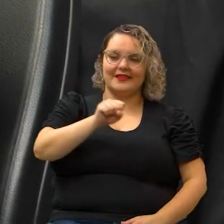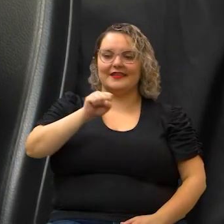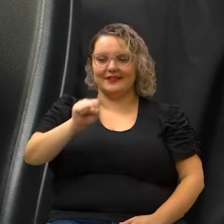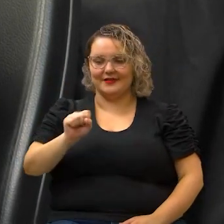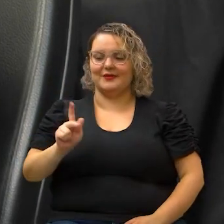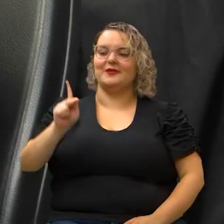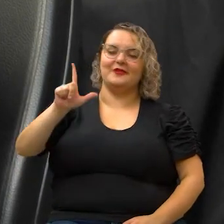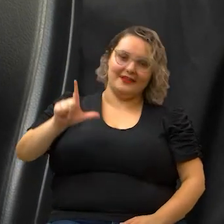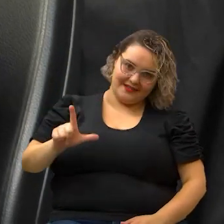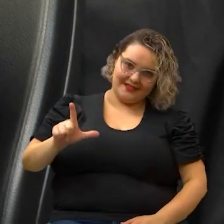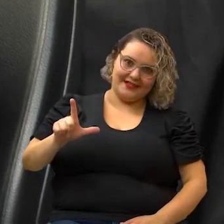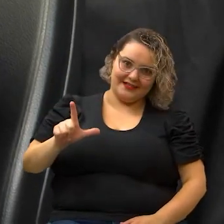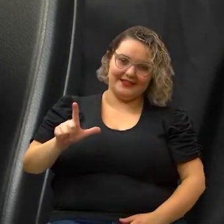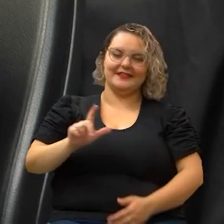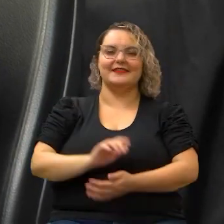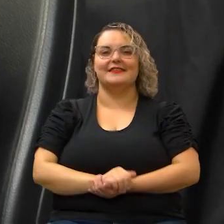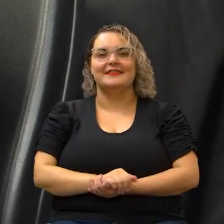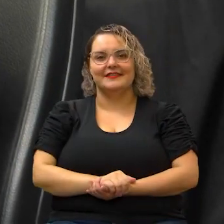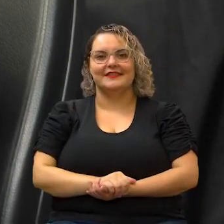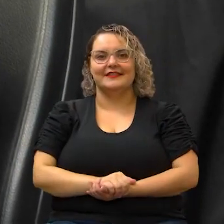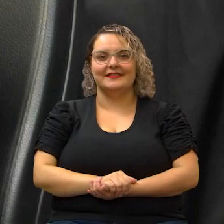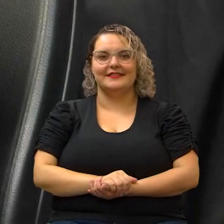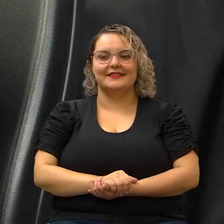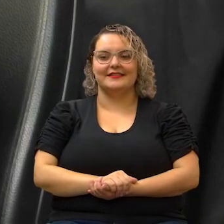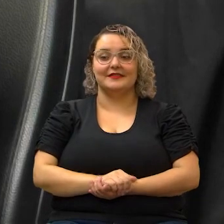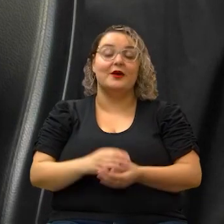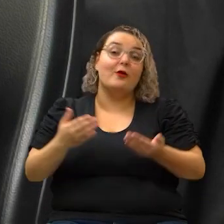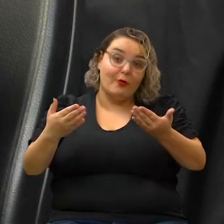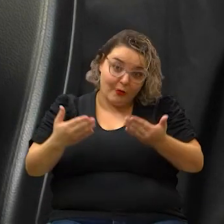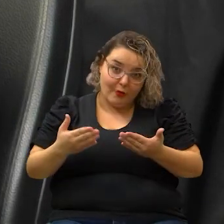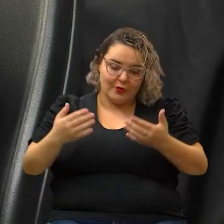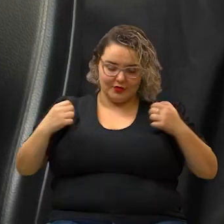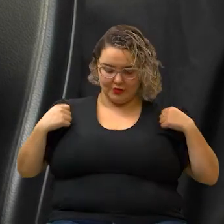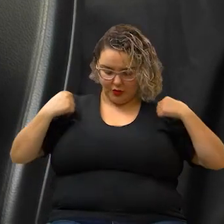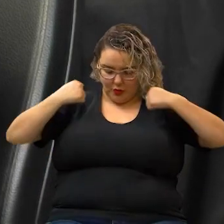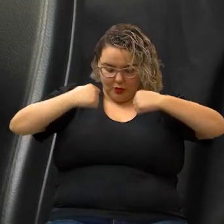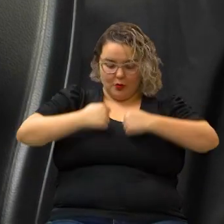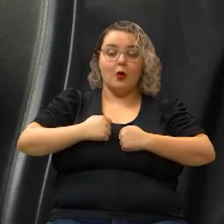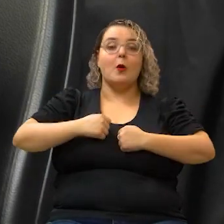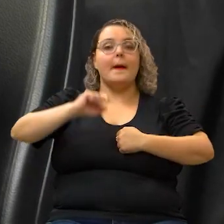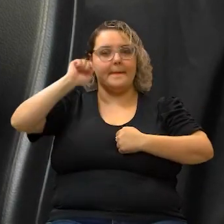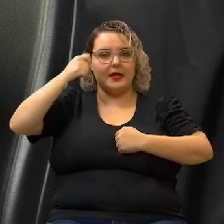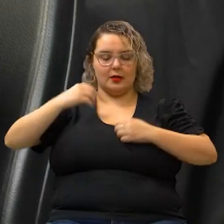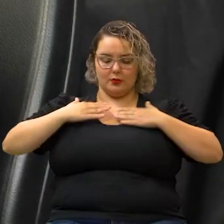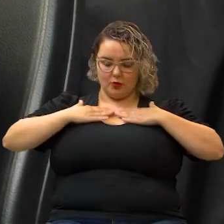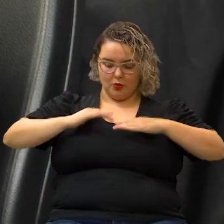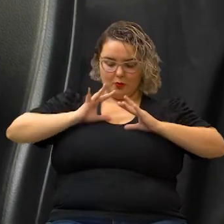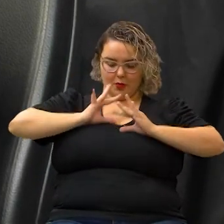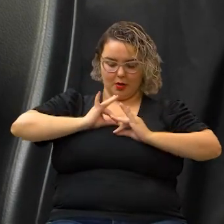88 quilos e hoje eu estou com um blazer preto, uma camisa branca,